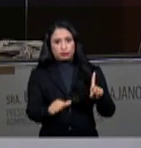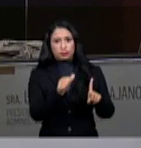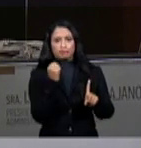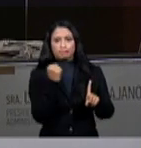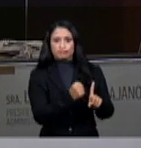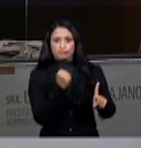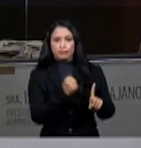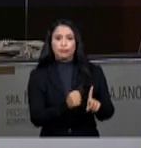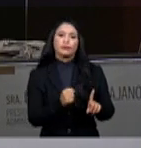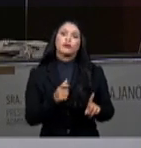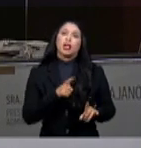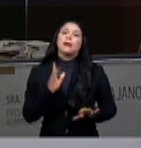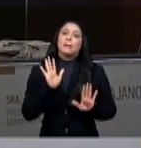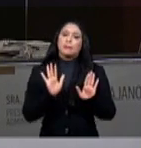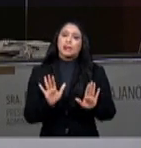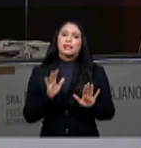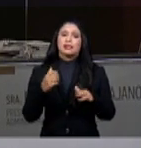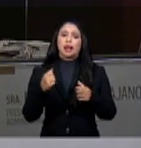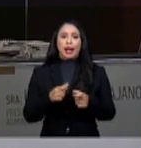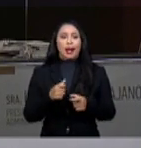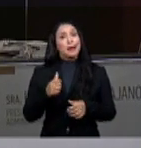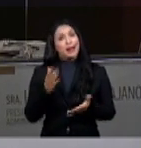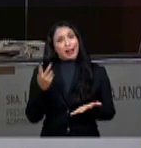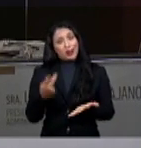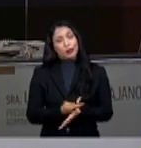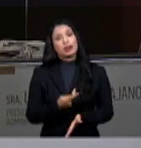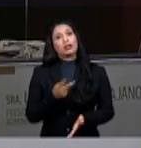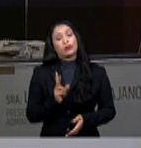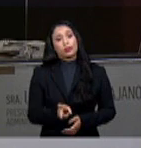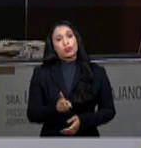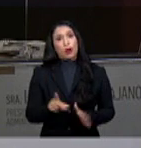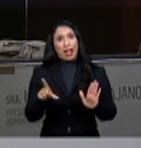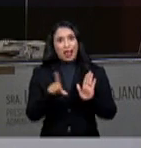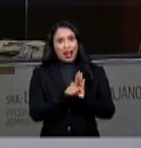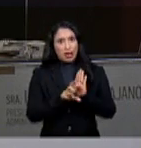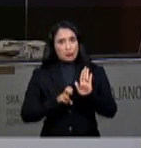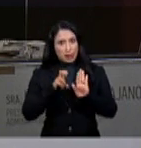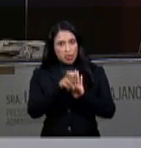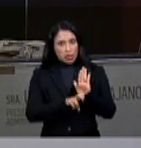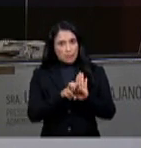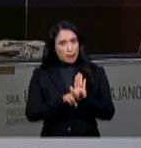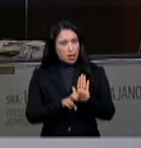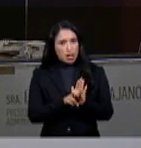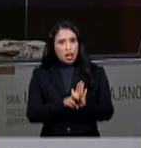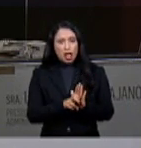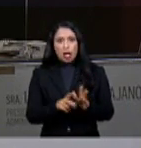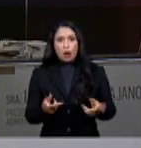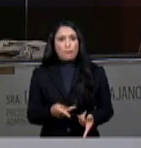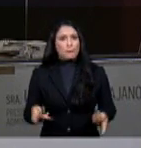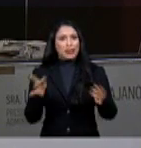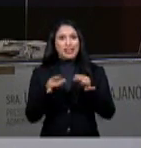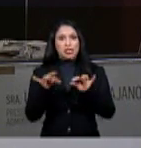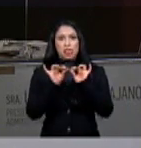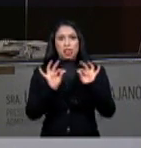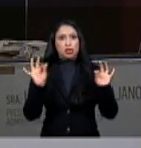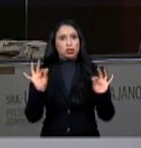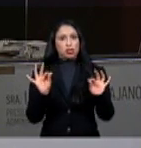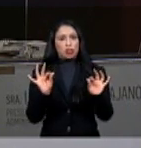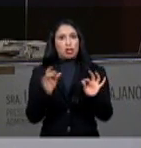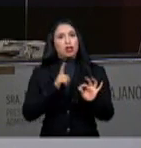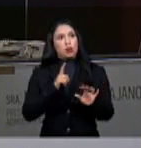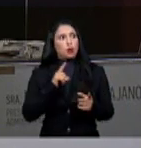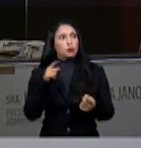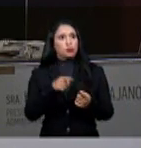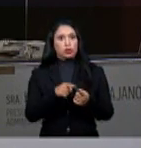nós eu peço muito para cada vez você tá a Lei Maria da Penha um presente para nós o nosso objetivo com mulheres brasileiras